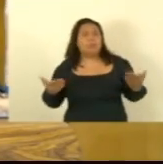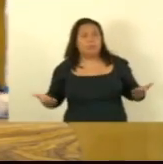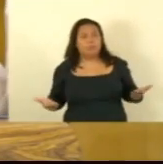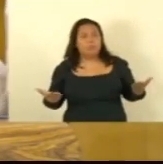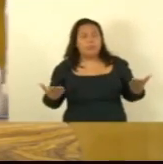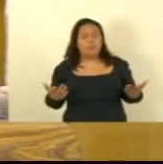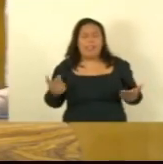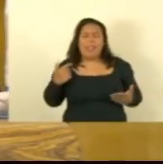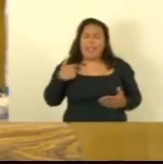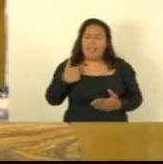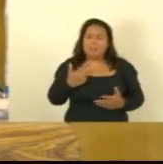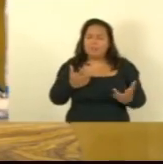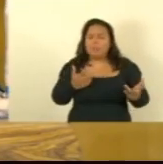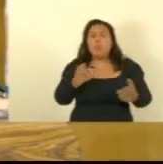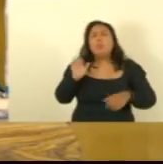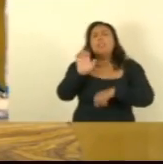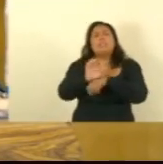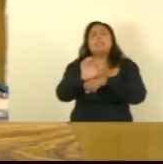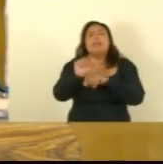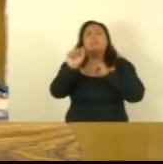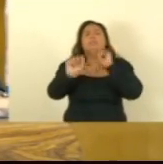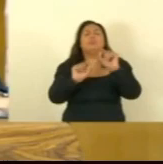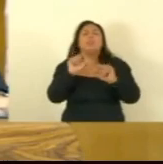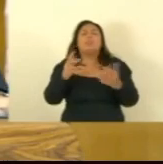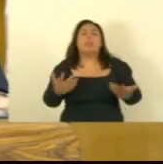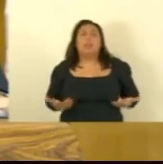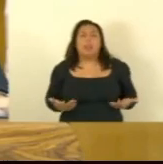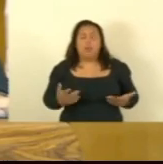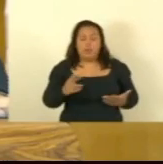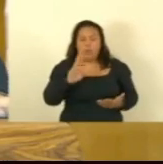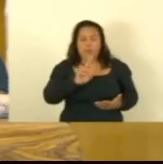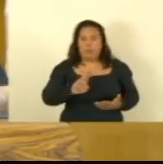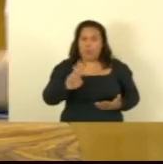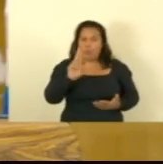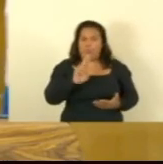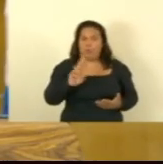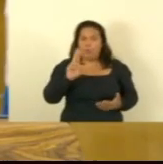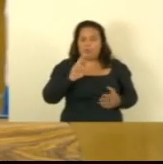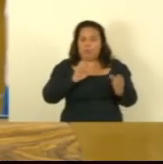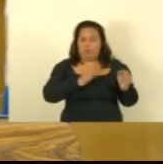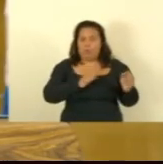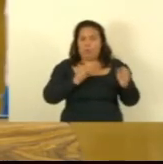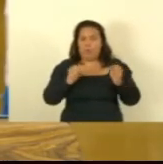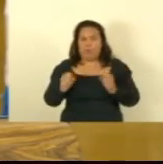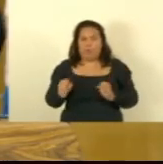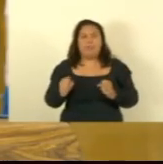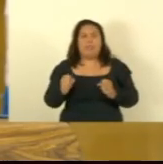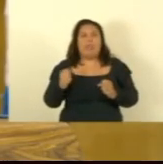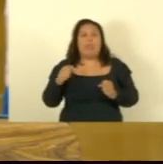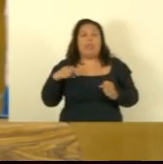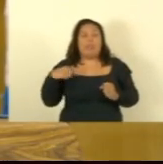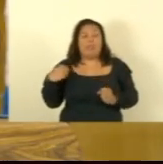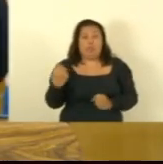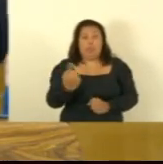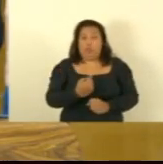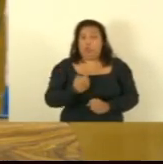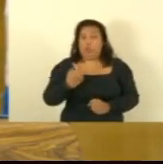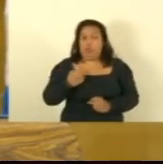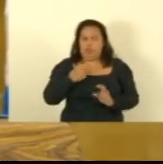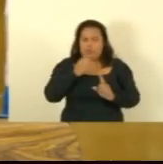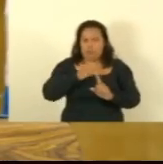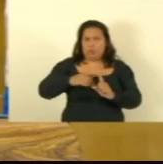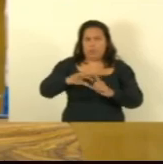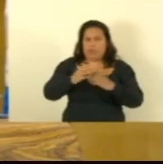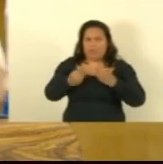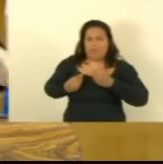E aí o que que o Estado faz? Usa o poder que nós, sociedade,